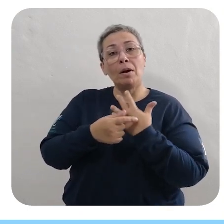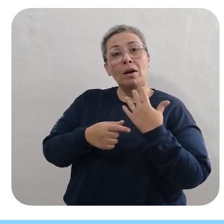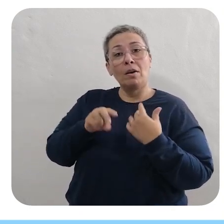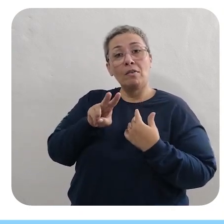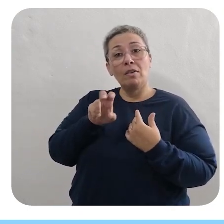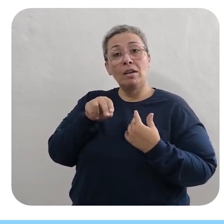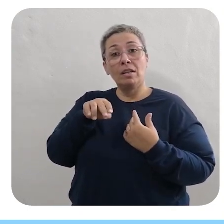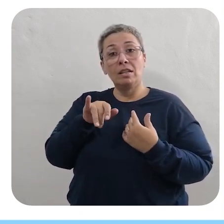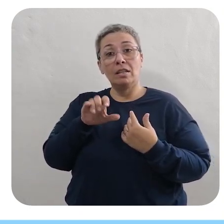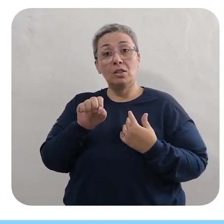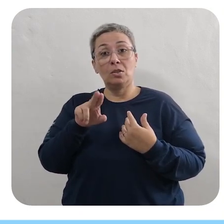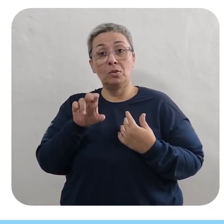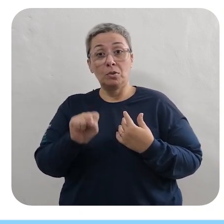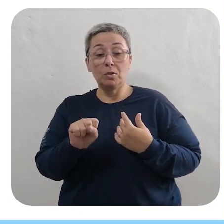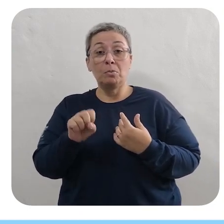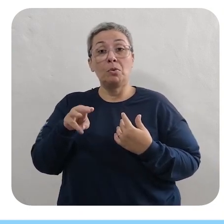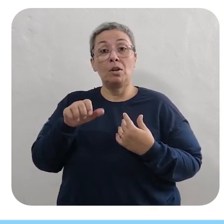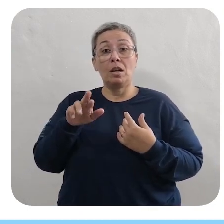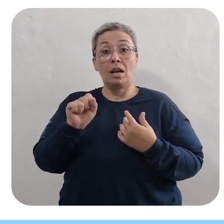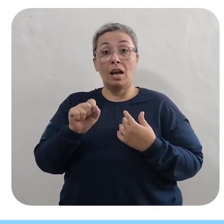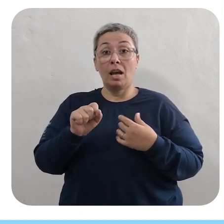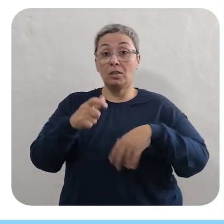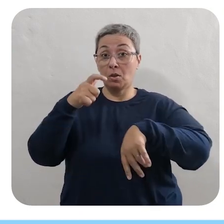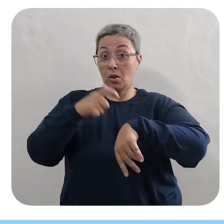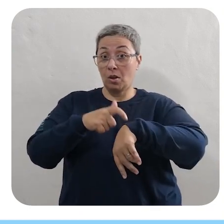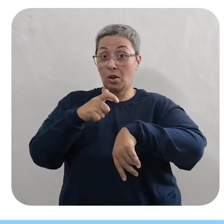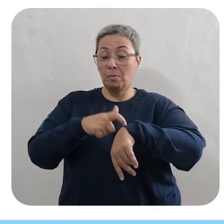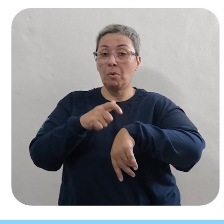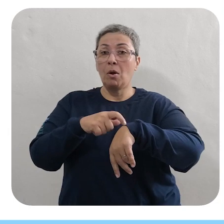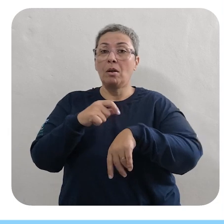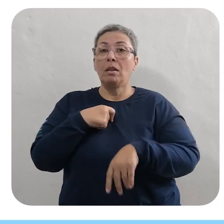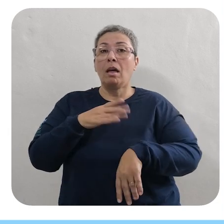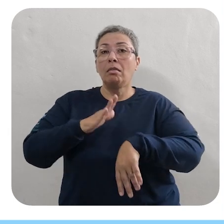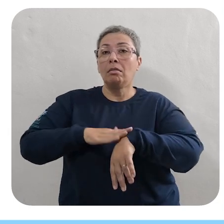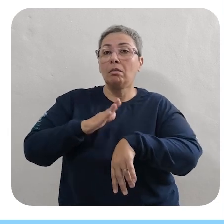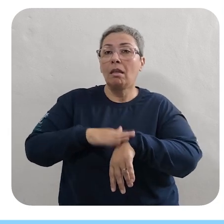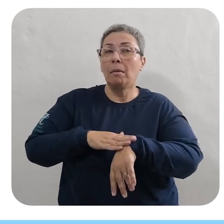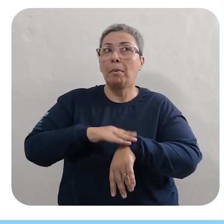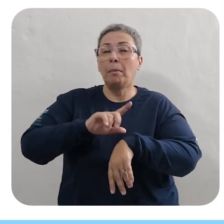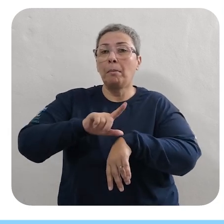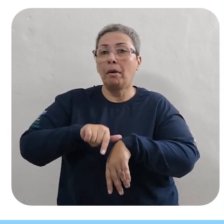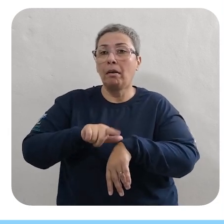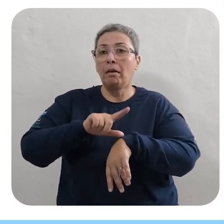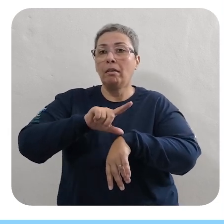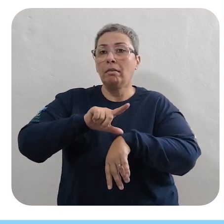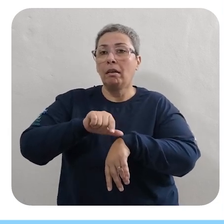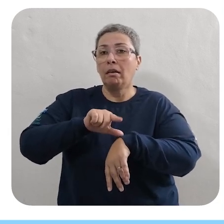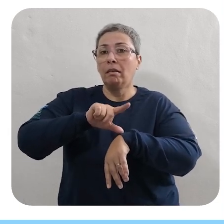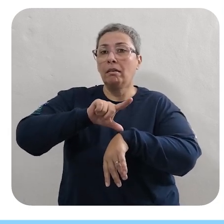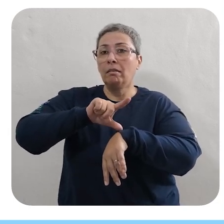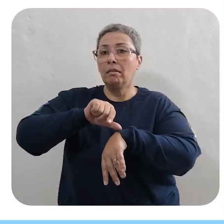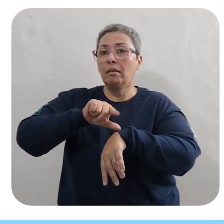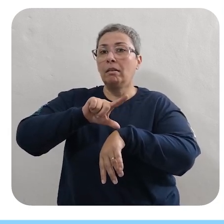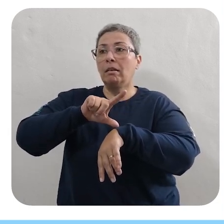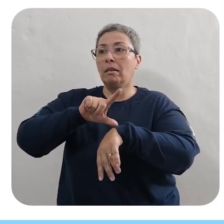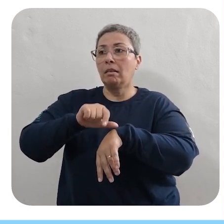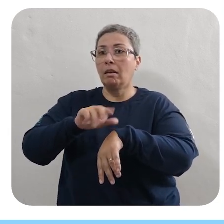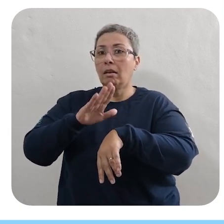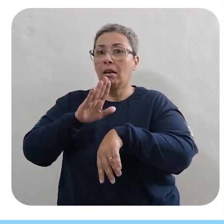poema de Vinícius de Moraes, O Relógio. Passa tempo,